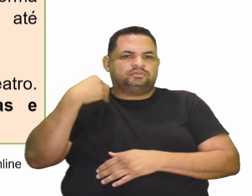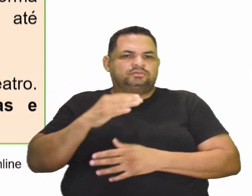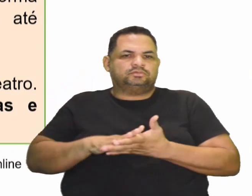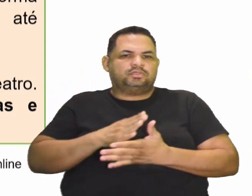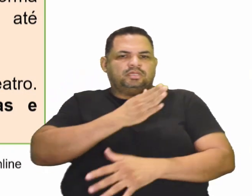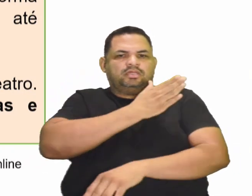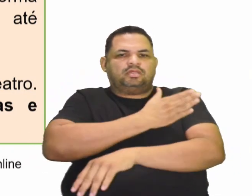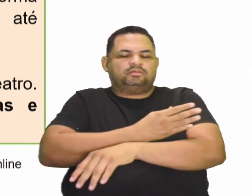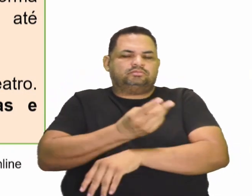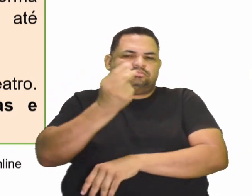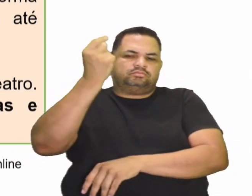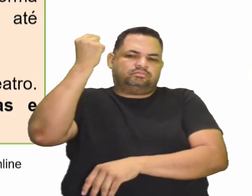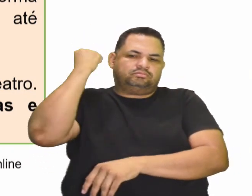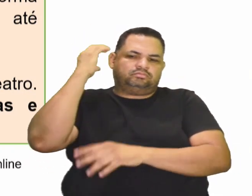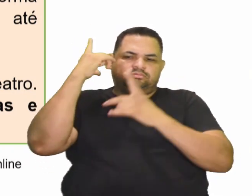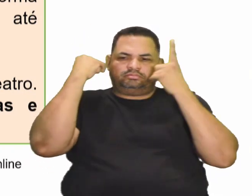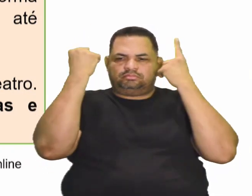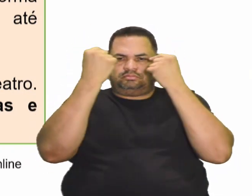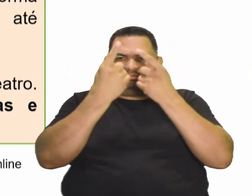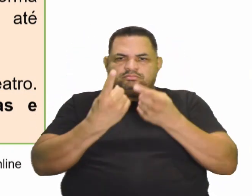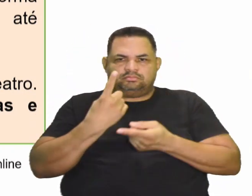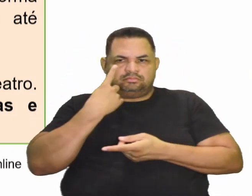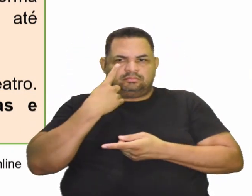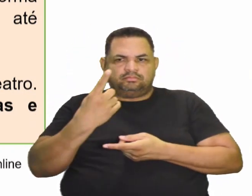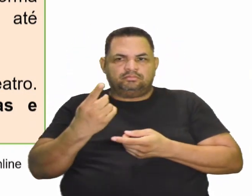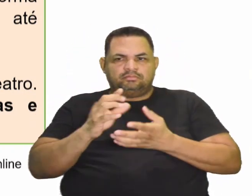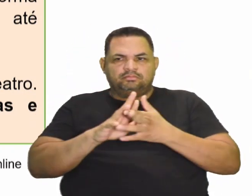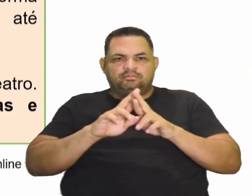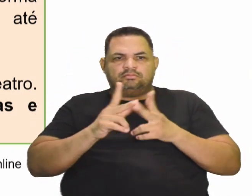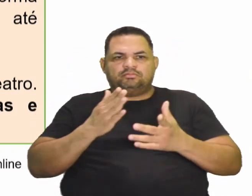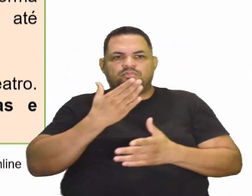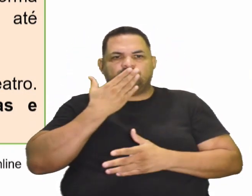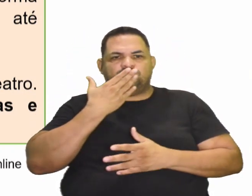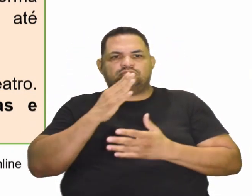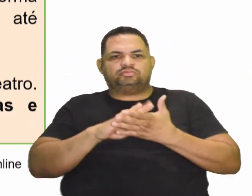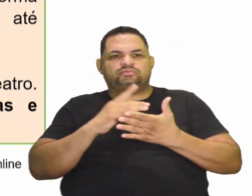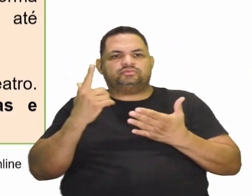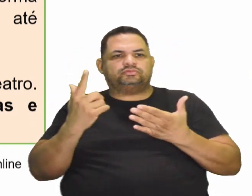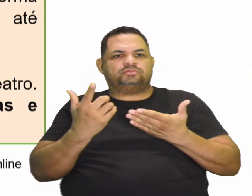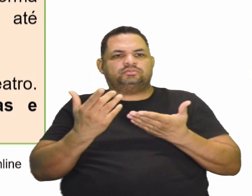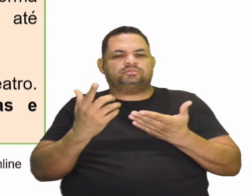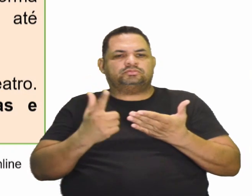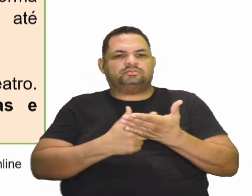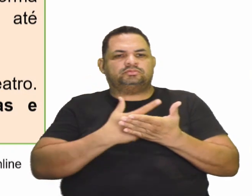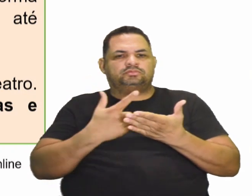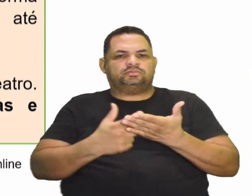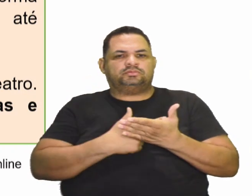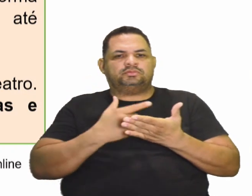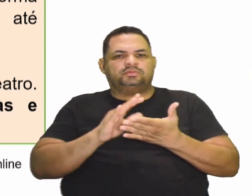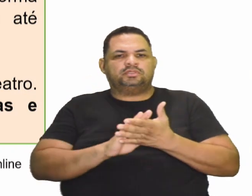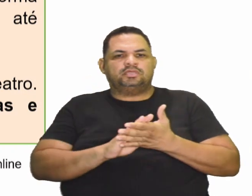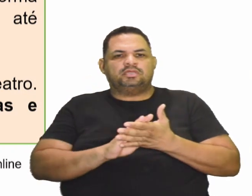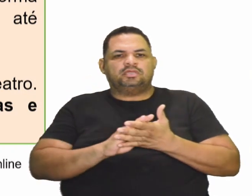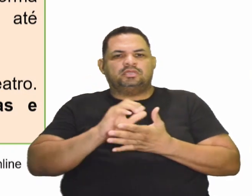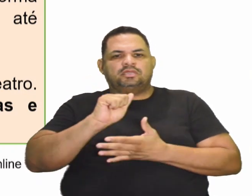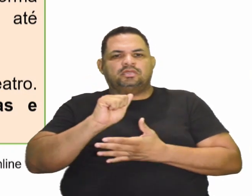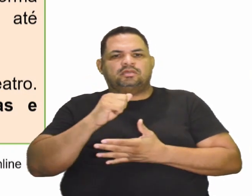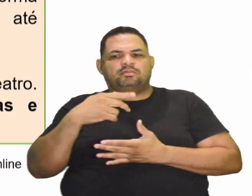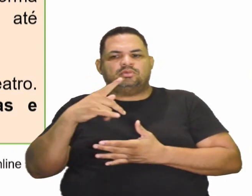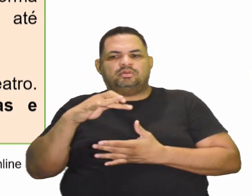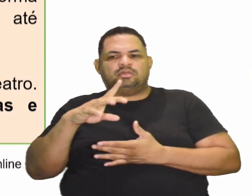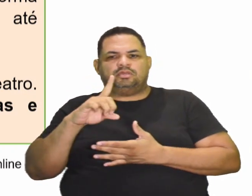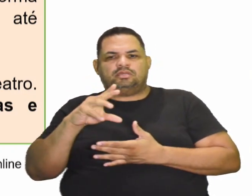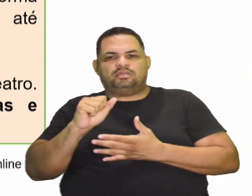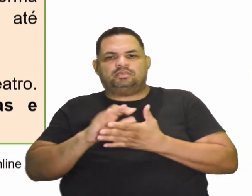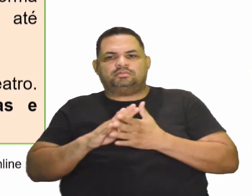lá na Grécia, observou a existência de diferentes tipos de obras em seu livro A Poética. Então, ele